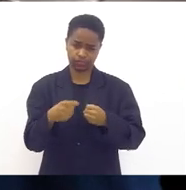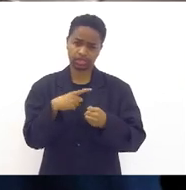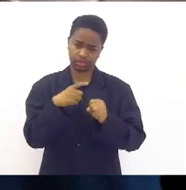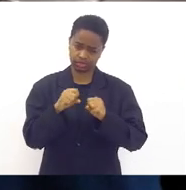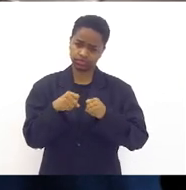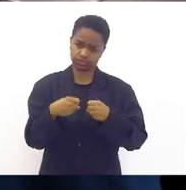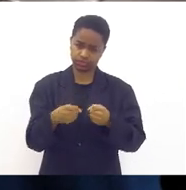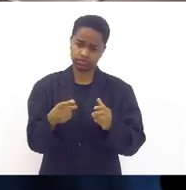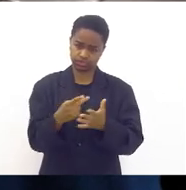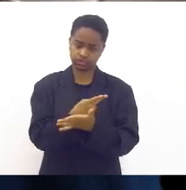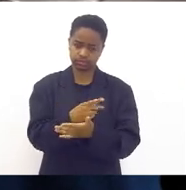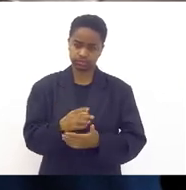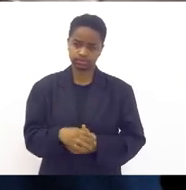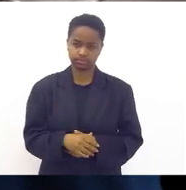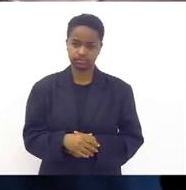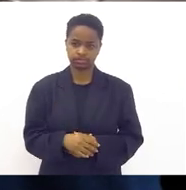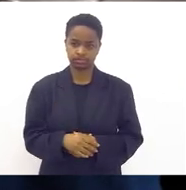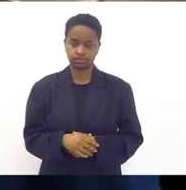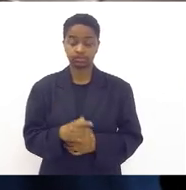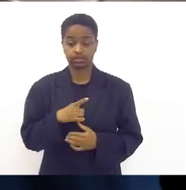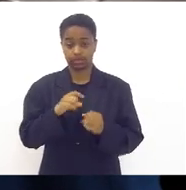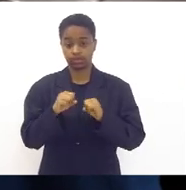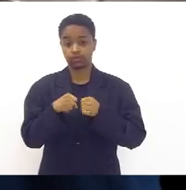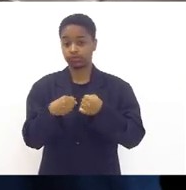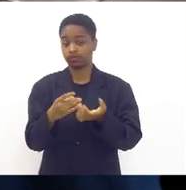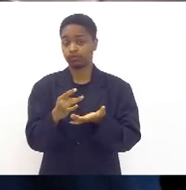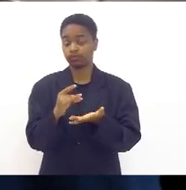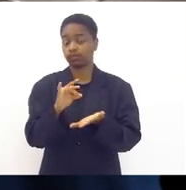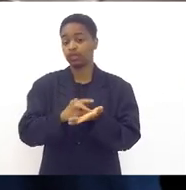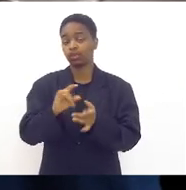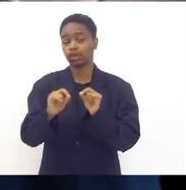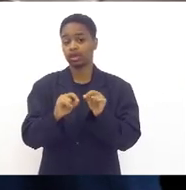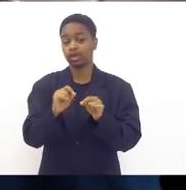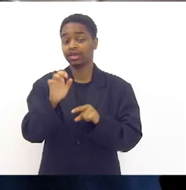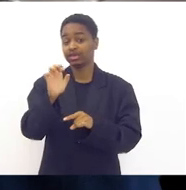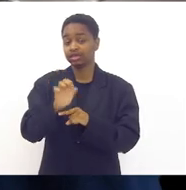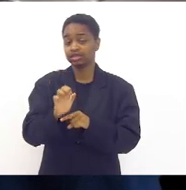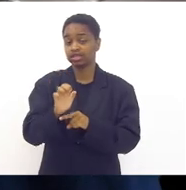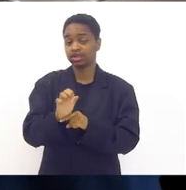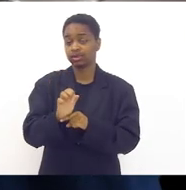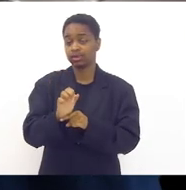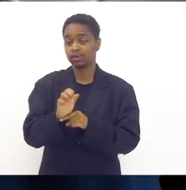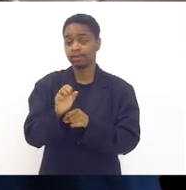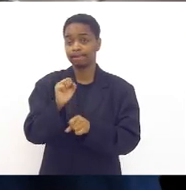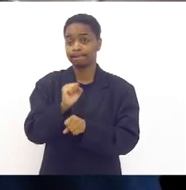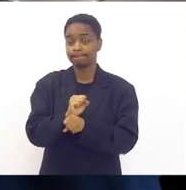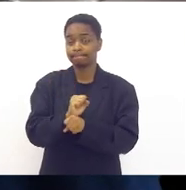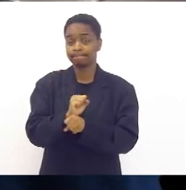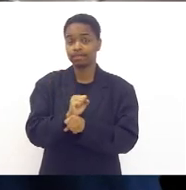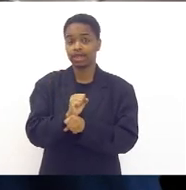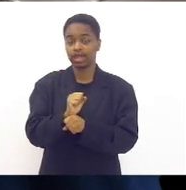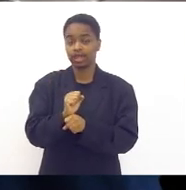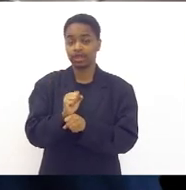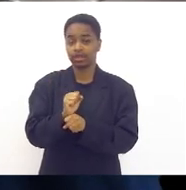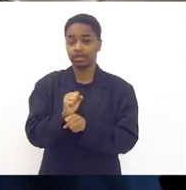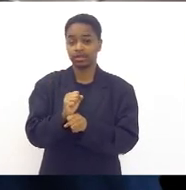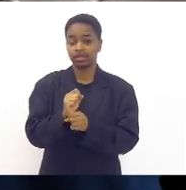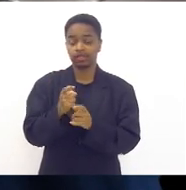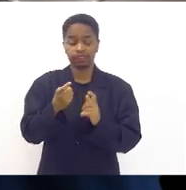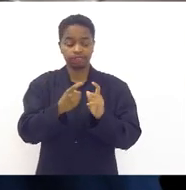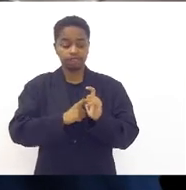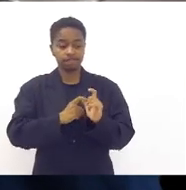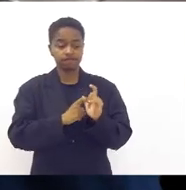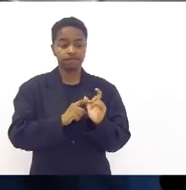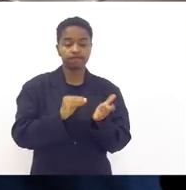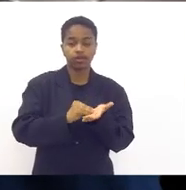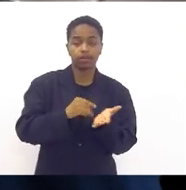Há um esforço muito grande. Muito, muito verdadeiro do Estado não se financiar mais com restos a pagar. Evidencia-se.